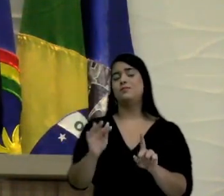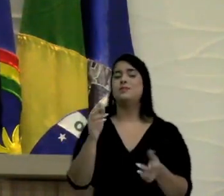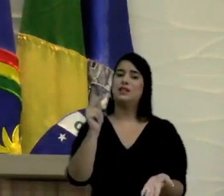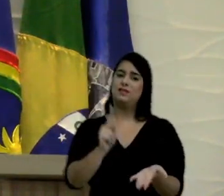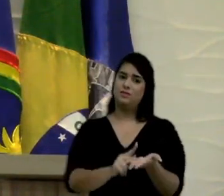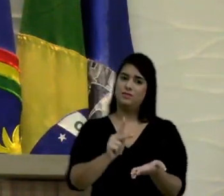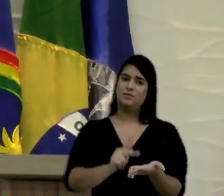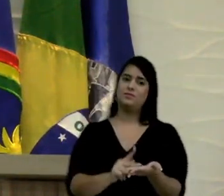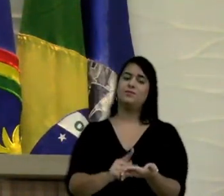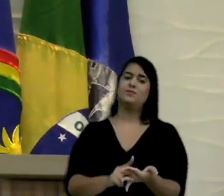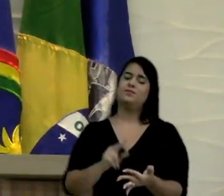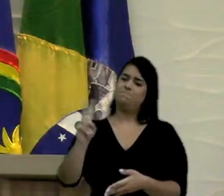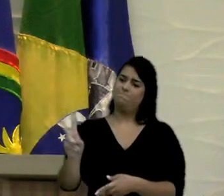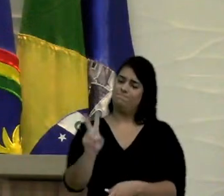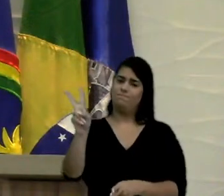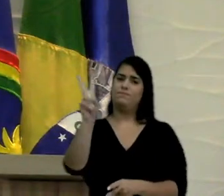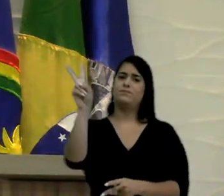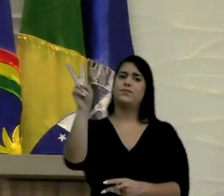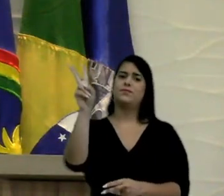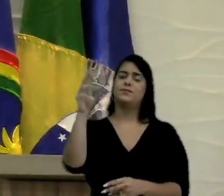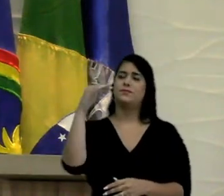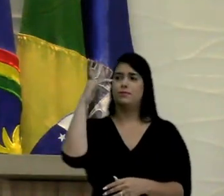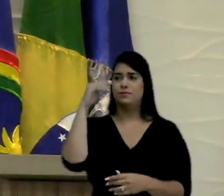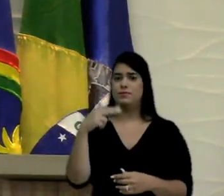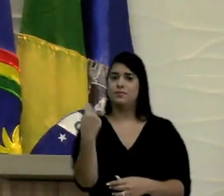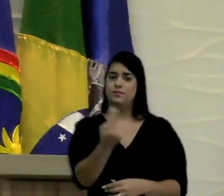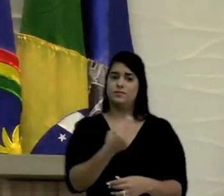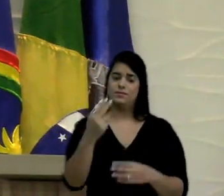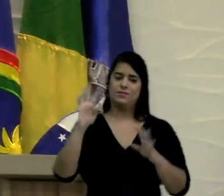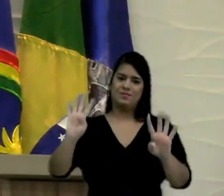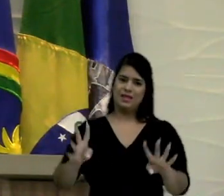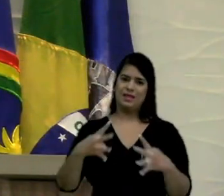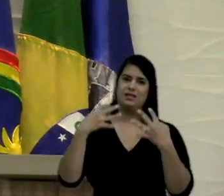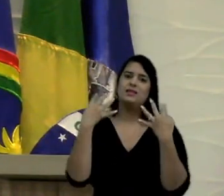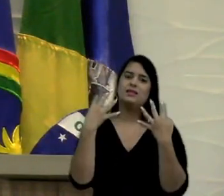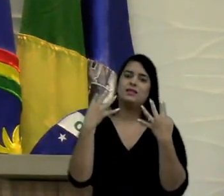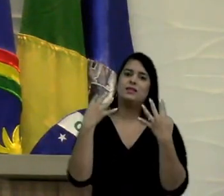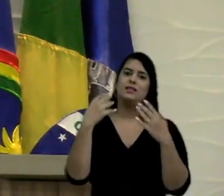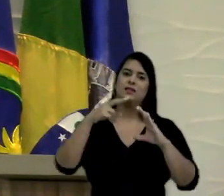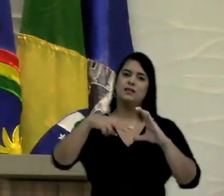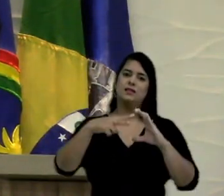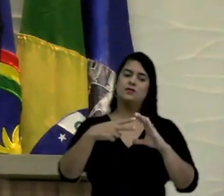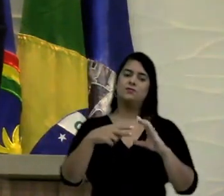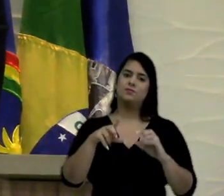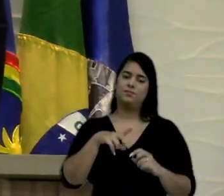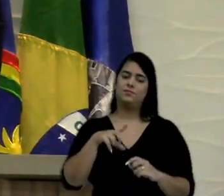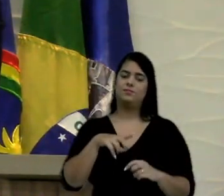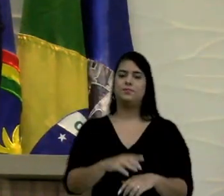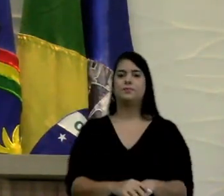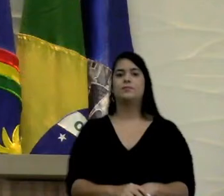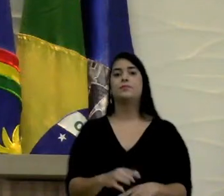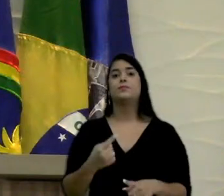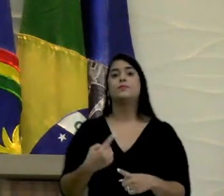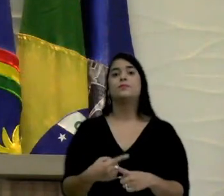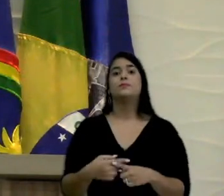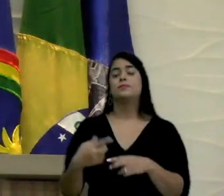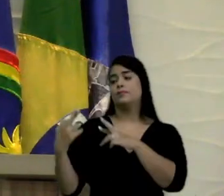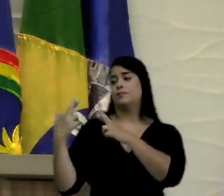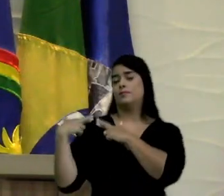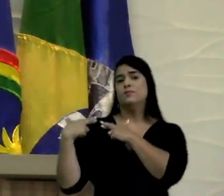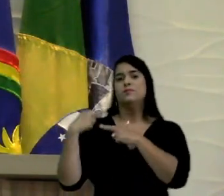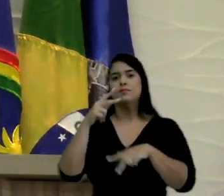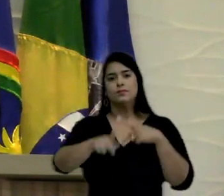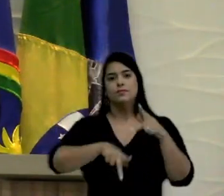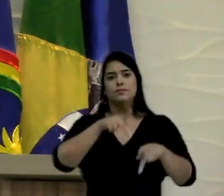né sendo valorizado e a gente tendo a atenção que essa casa merece ter porque essa casa representa a nossa